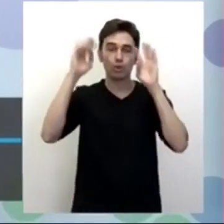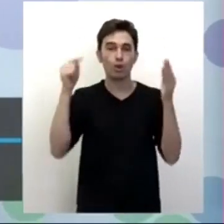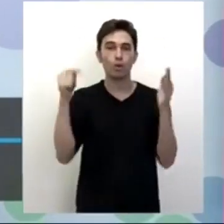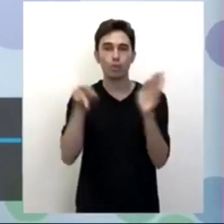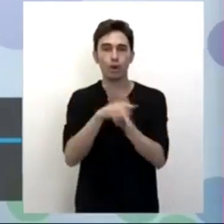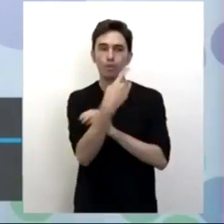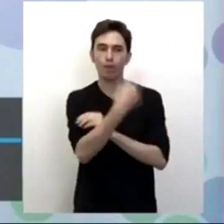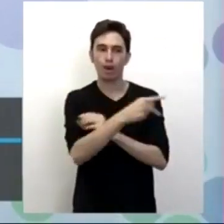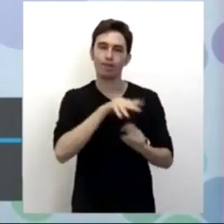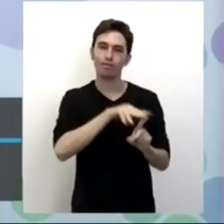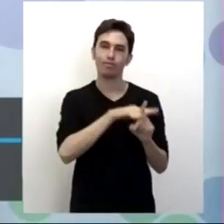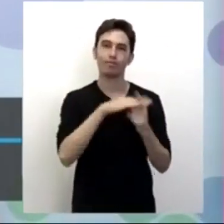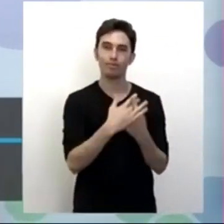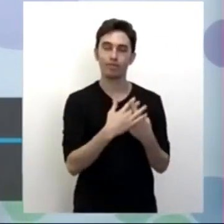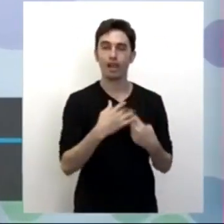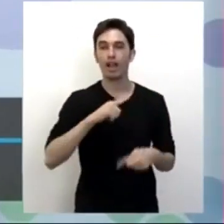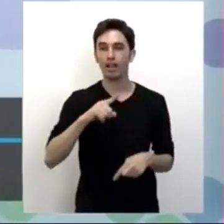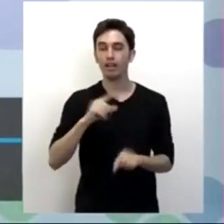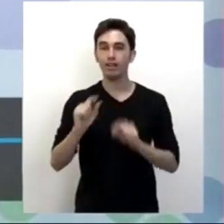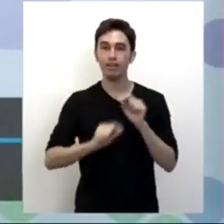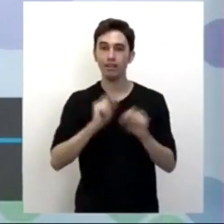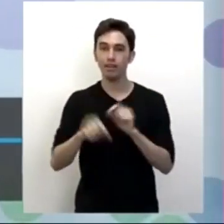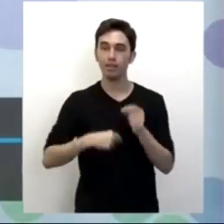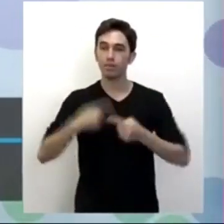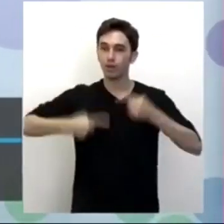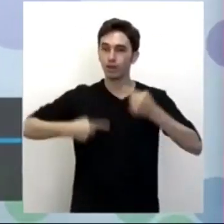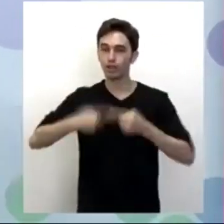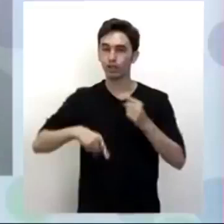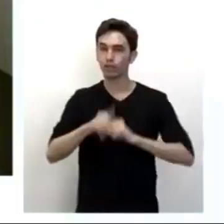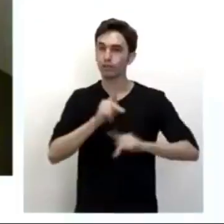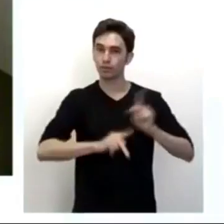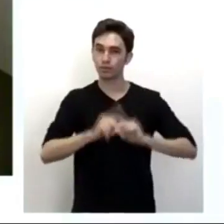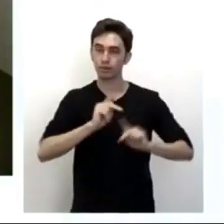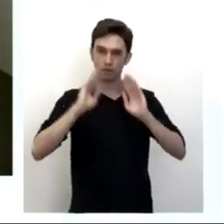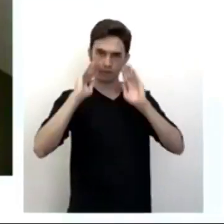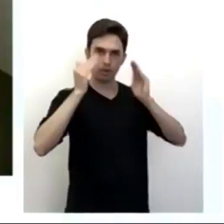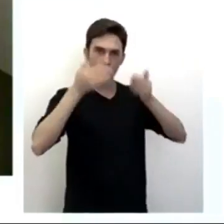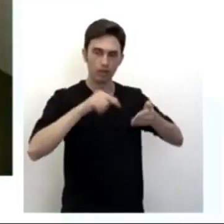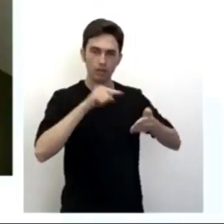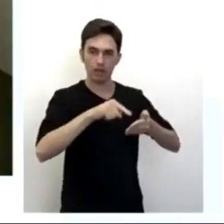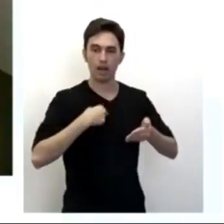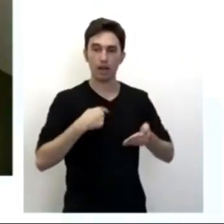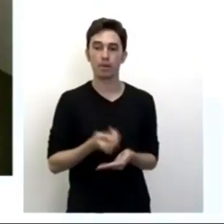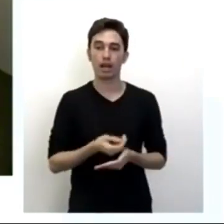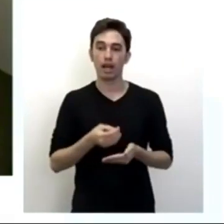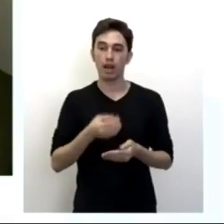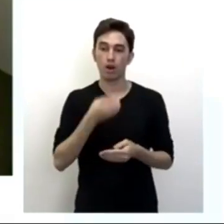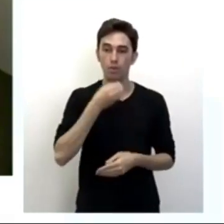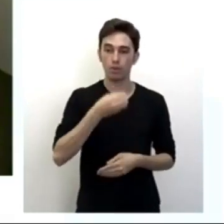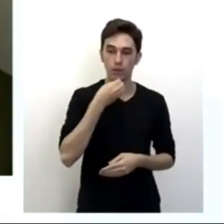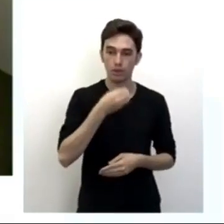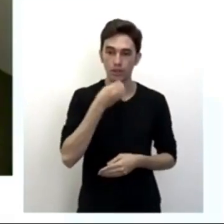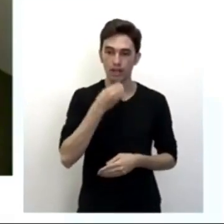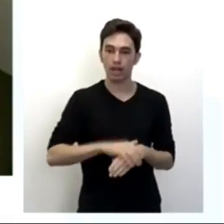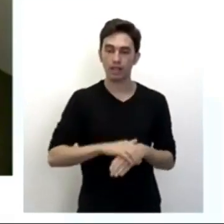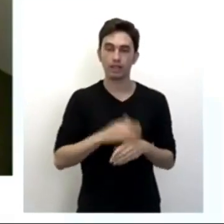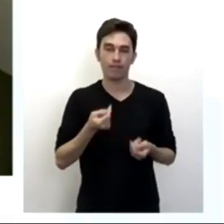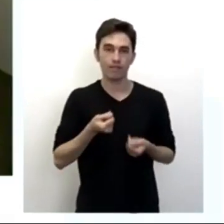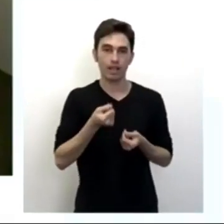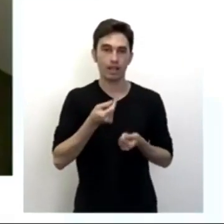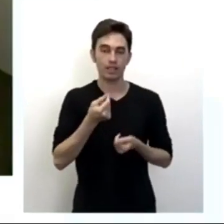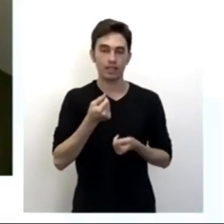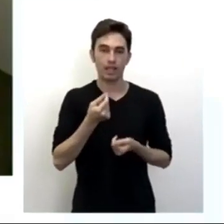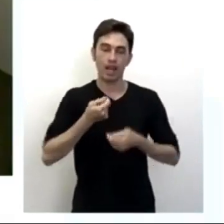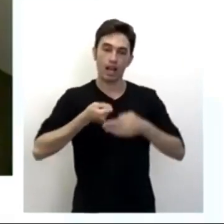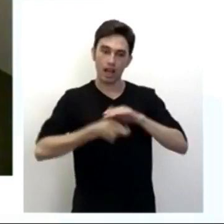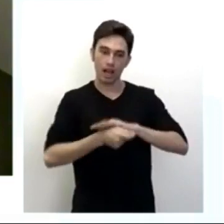que a gente tem? Políticas públicas voltadas à inclusão e oportunidades financiadas por impostos,